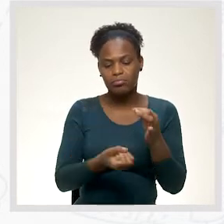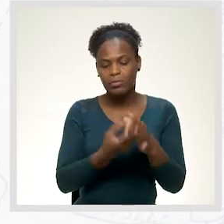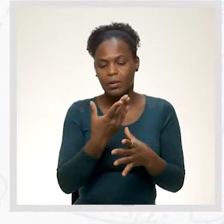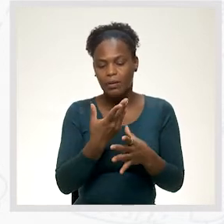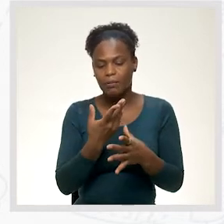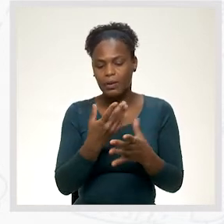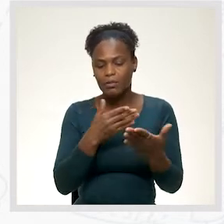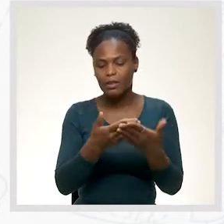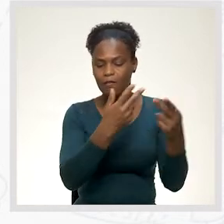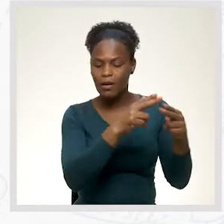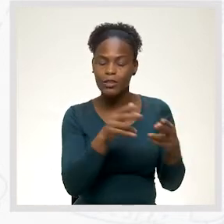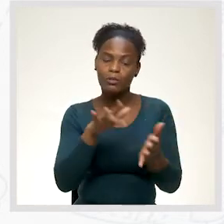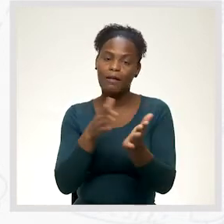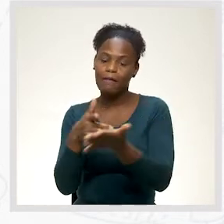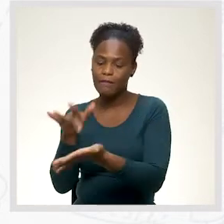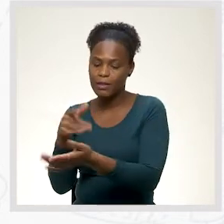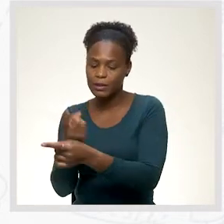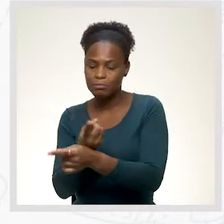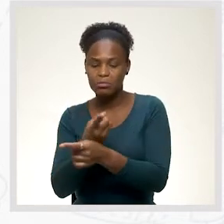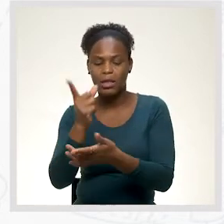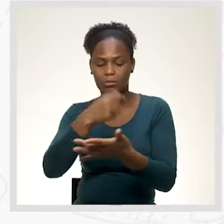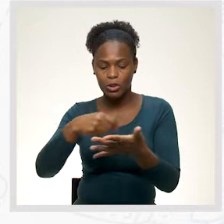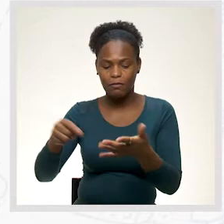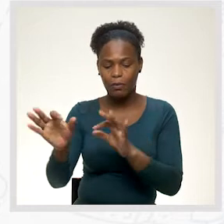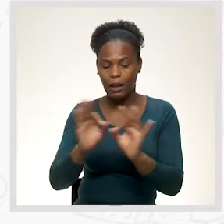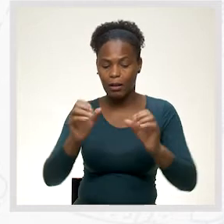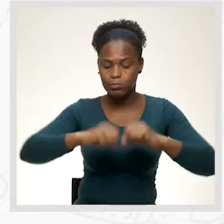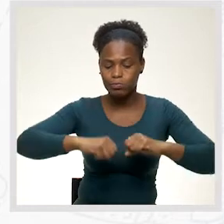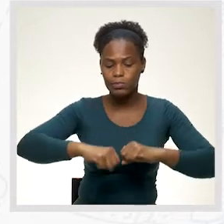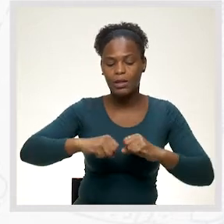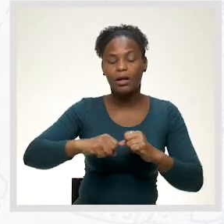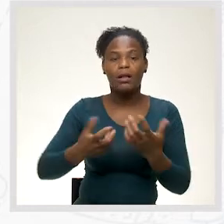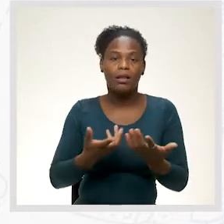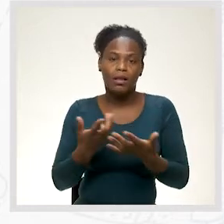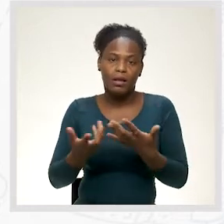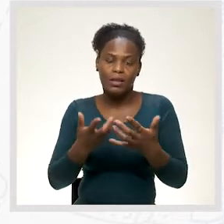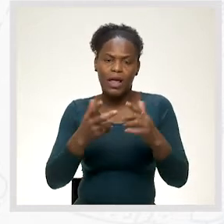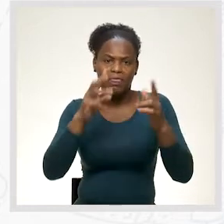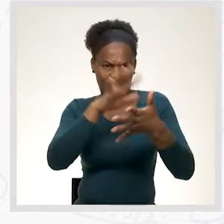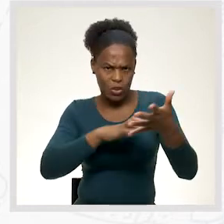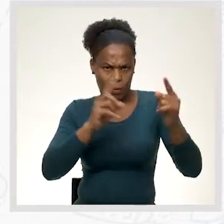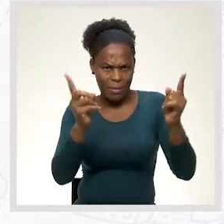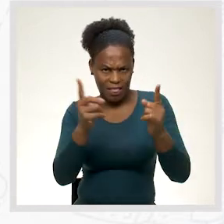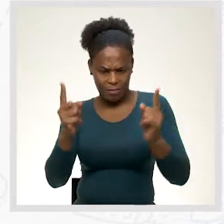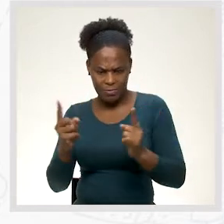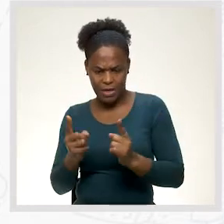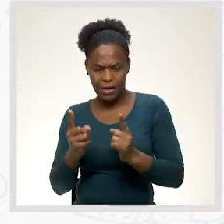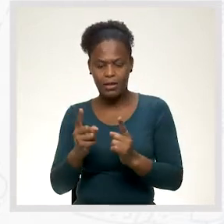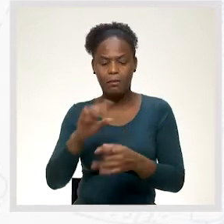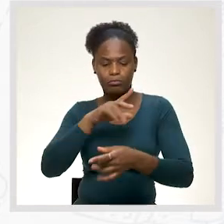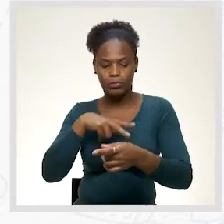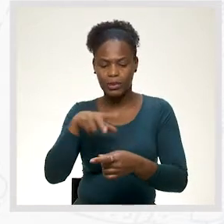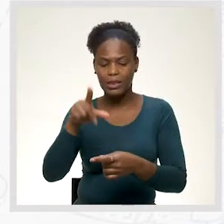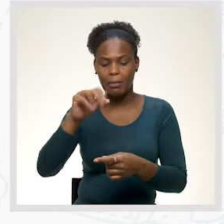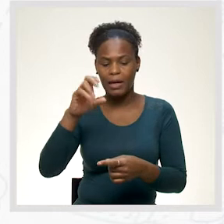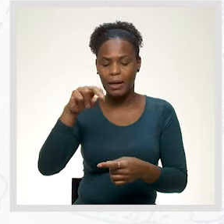Camilo Castelo Branco, um outro autor, com a sua obra emblemática Amor de Perdição. O poeta Antero